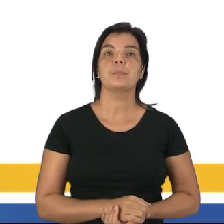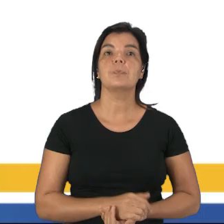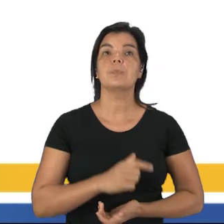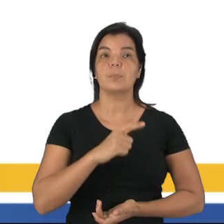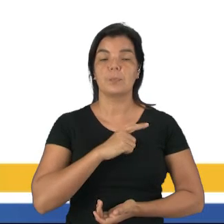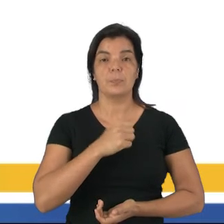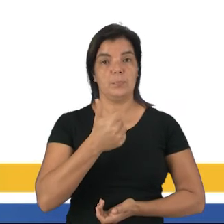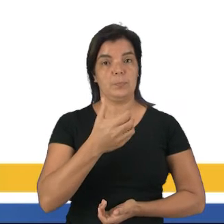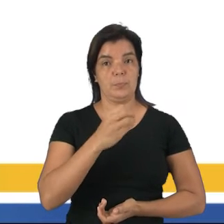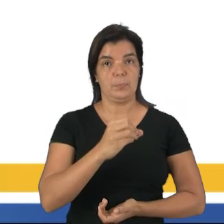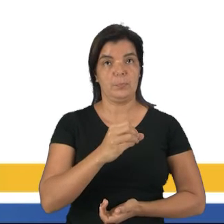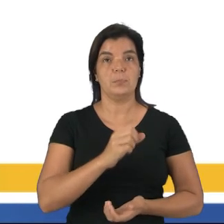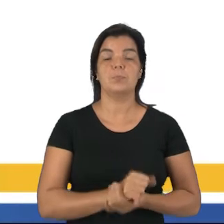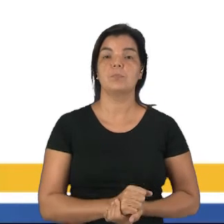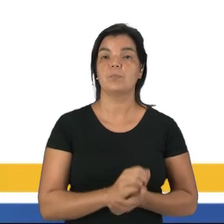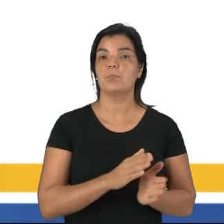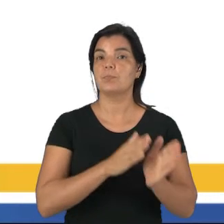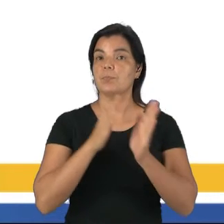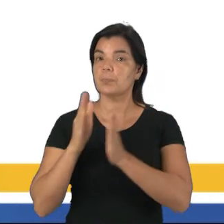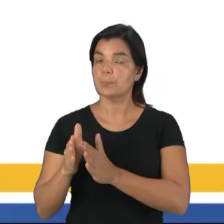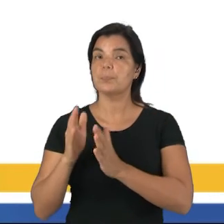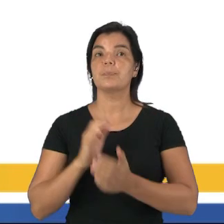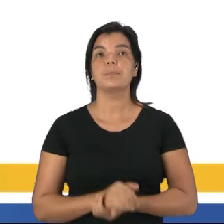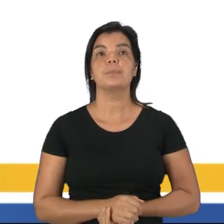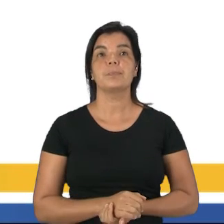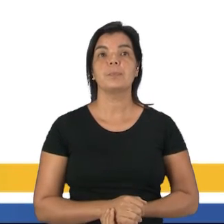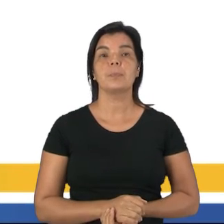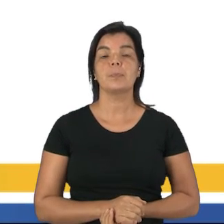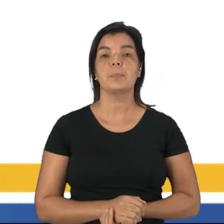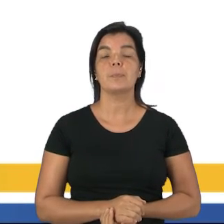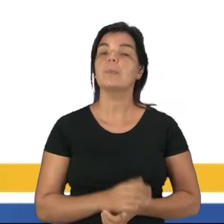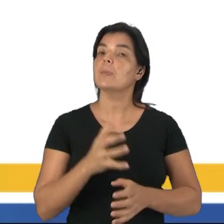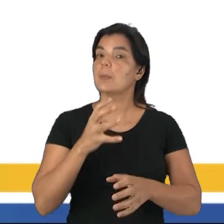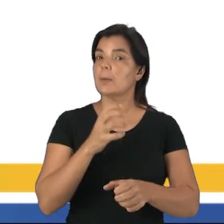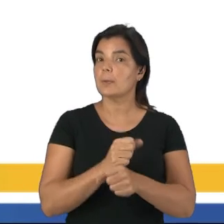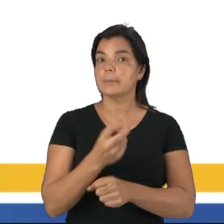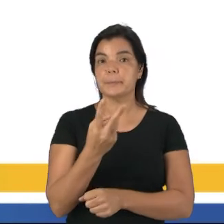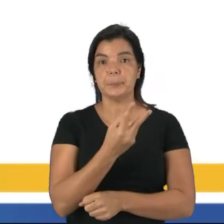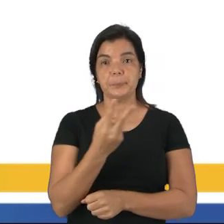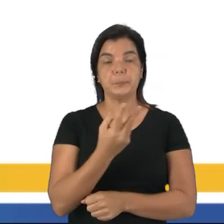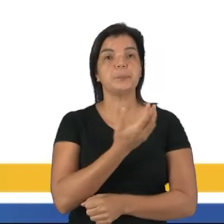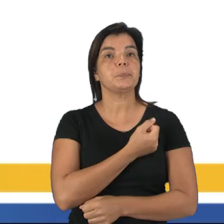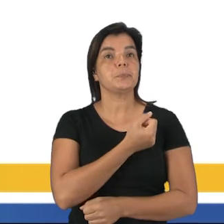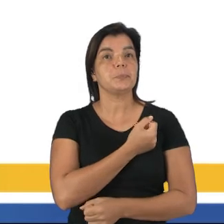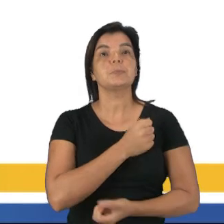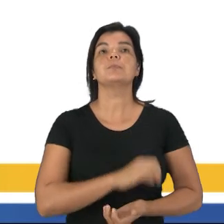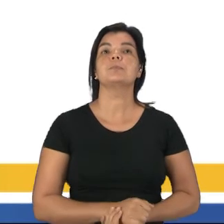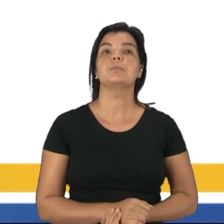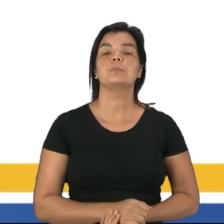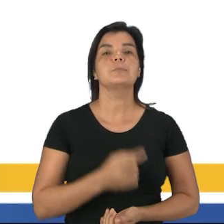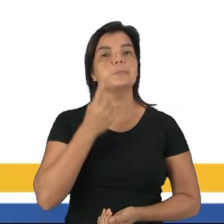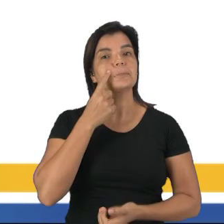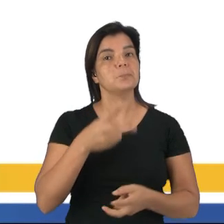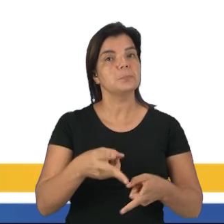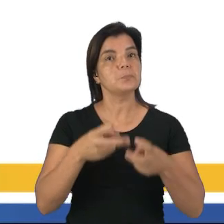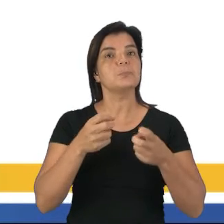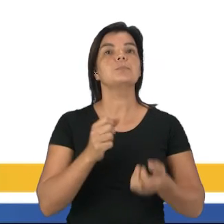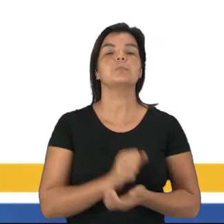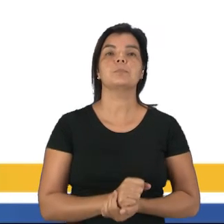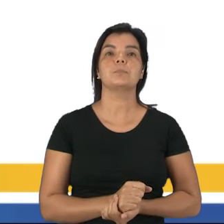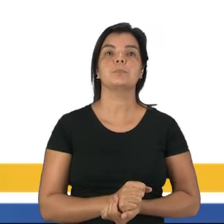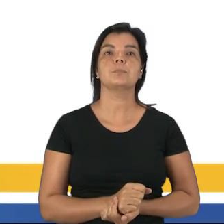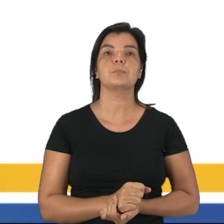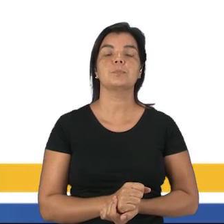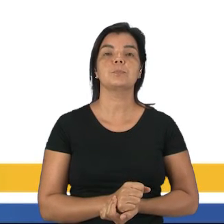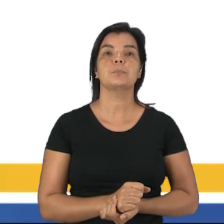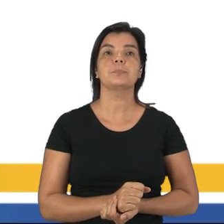aqui vou colocar o 160 no segundo membro e eu vou fazer a adição entre esses dois valores aí. Perceba que quando nós